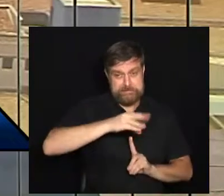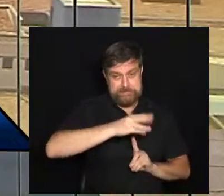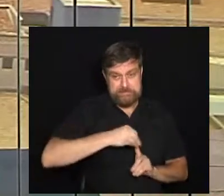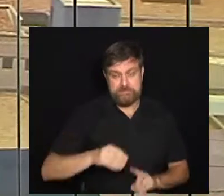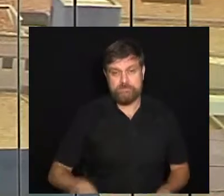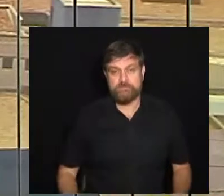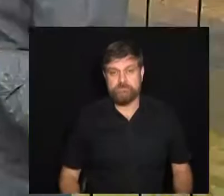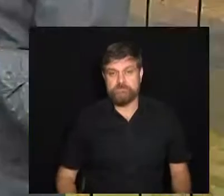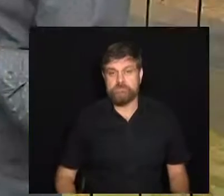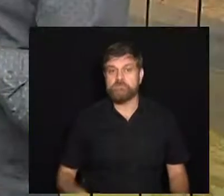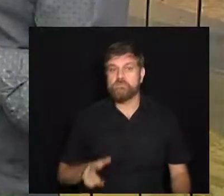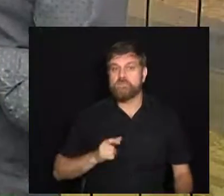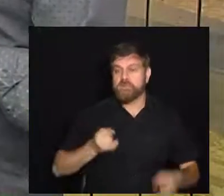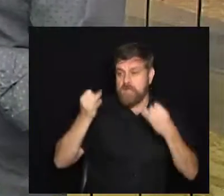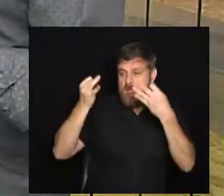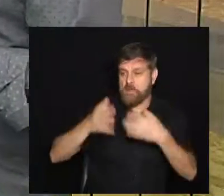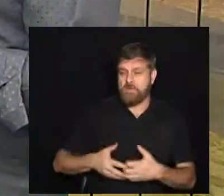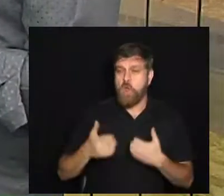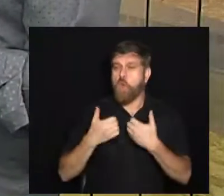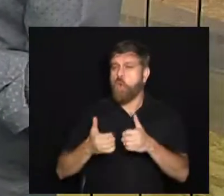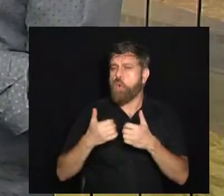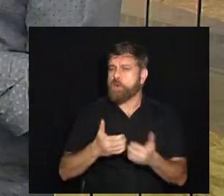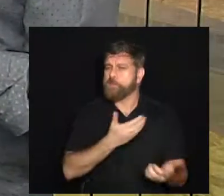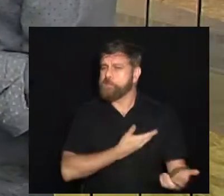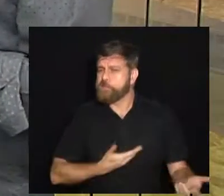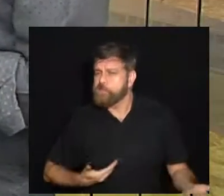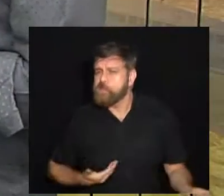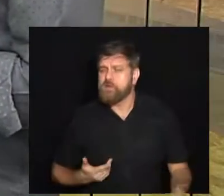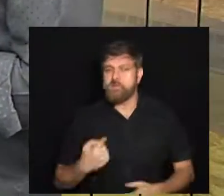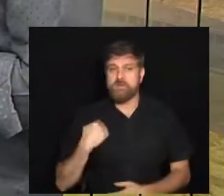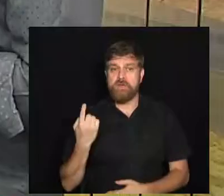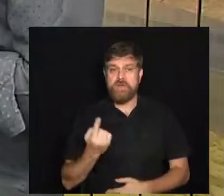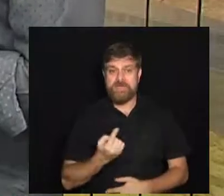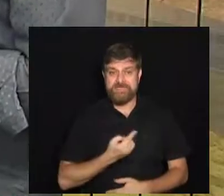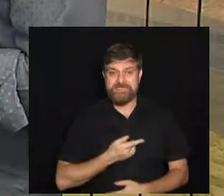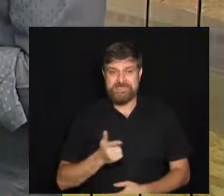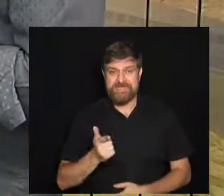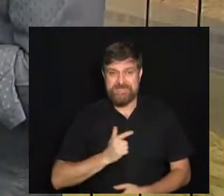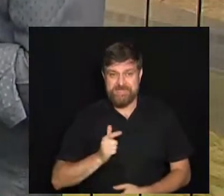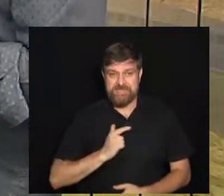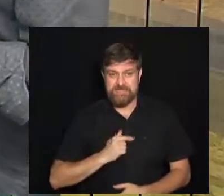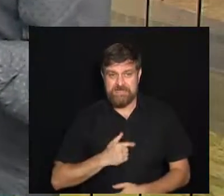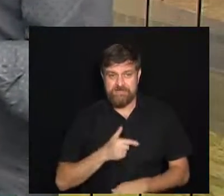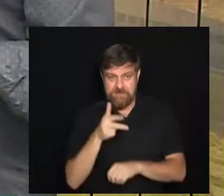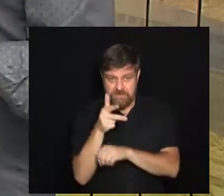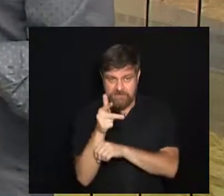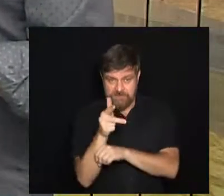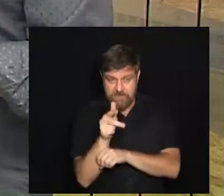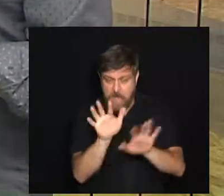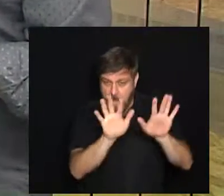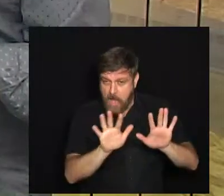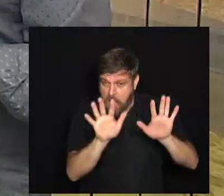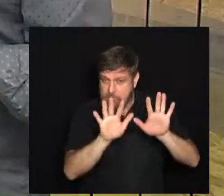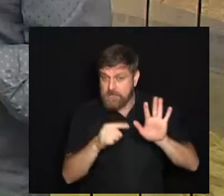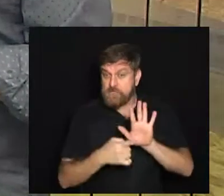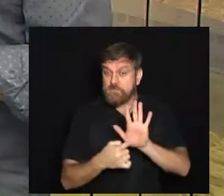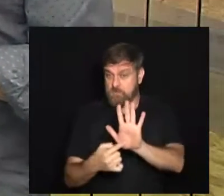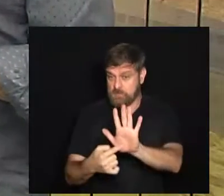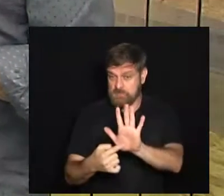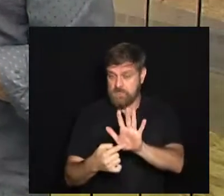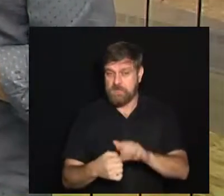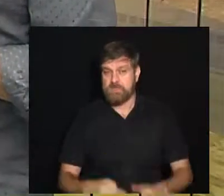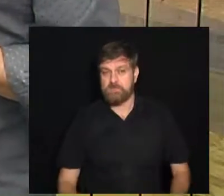você tá falando sobre transporte público sobre o ônibus a gente recebeu algumas imagens peço até agora para gente mostrar